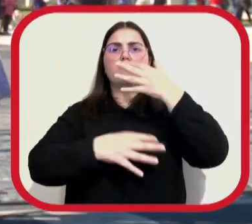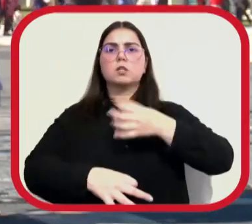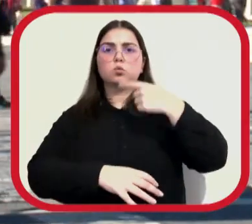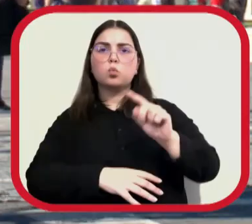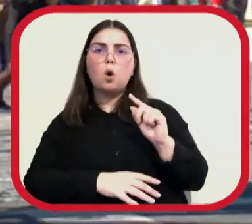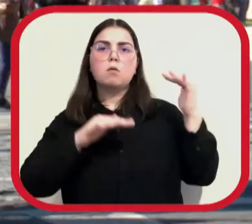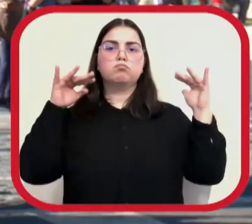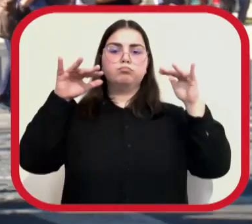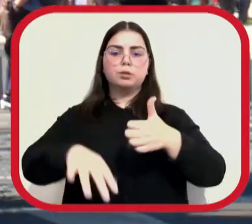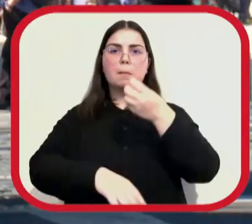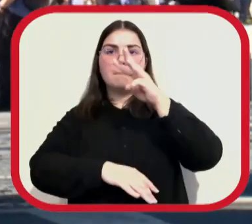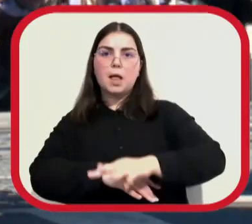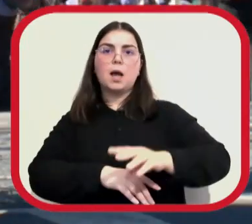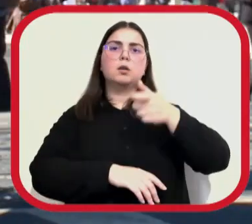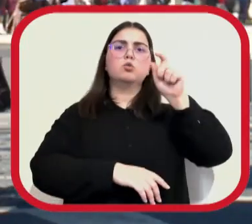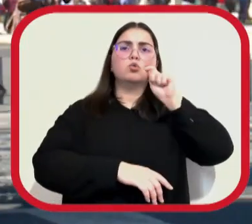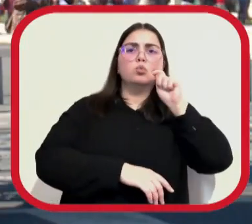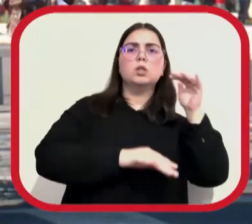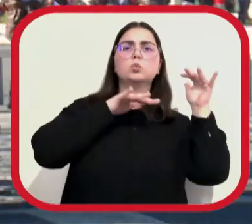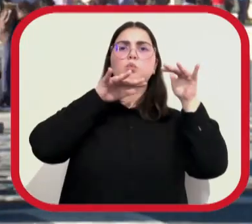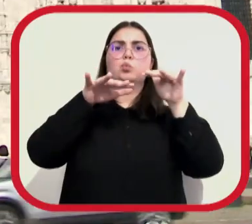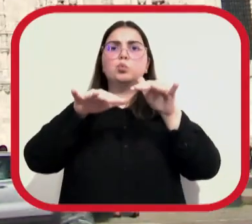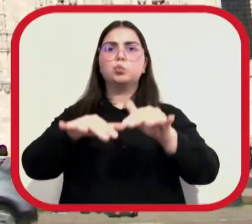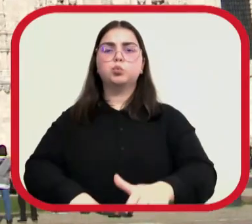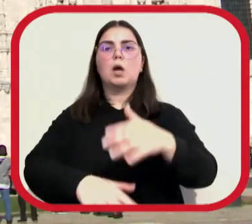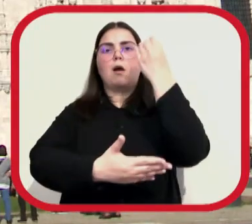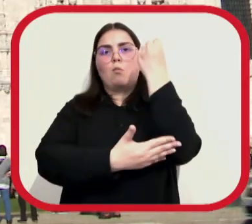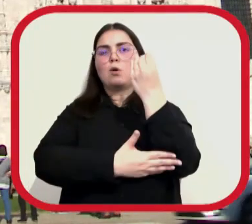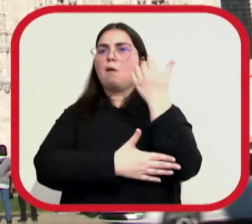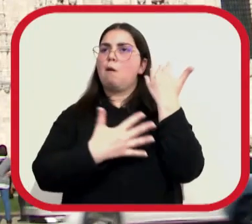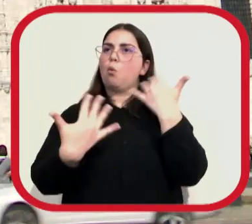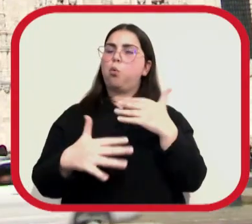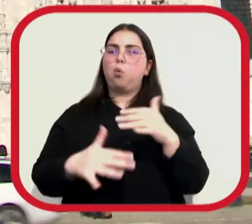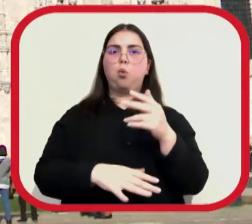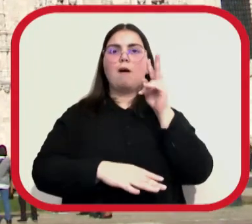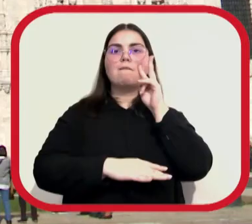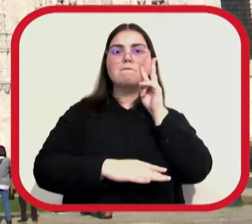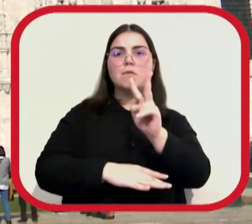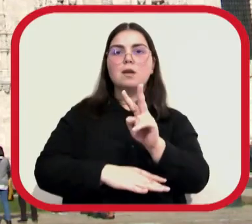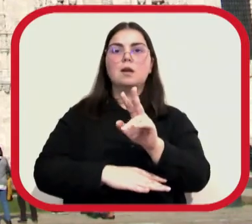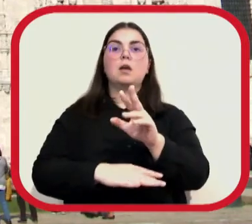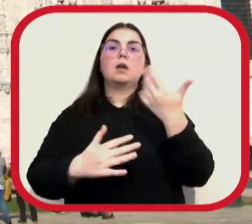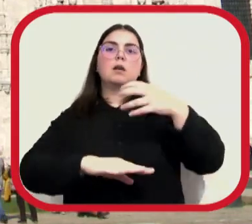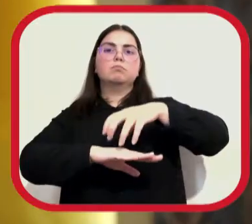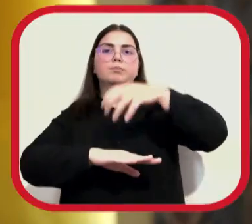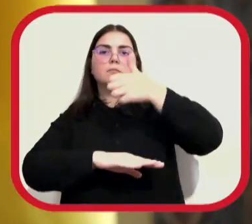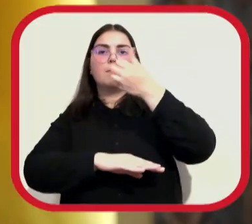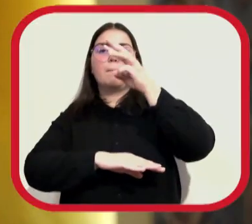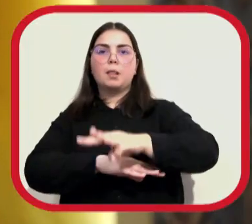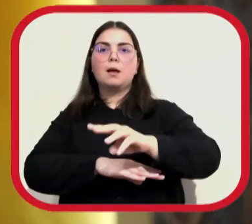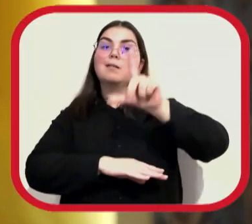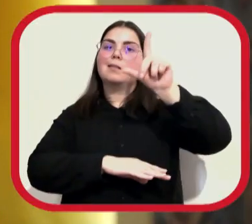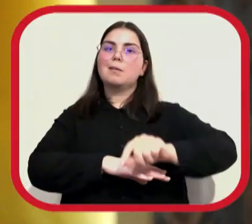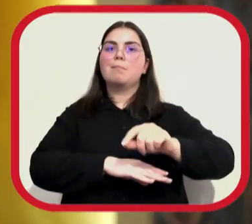Os turistas também vêm aqui necessariamente ver esses monumentos. Se vêm em Lisboa, não deixam de ir ao Jerónimo, já Torre de São